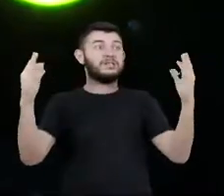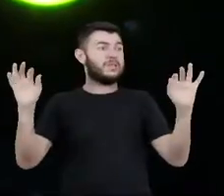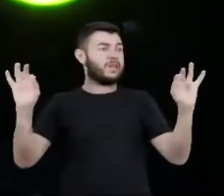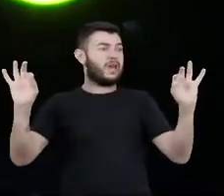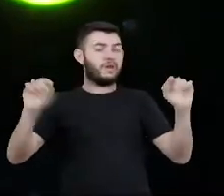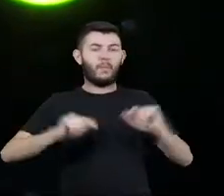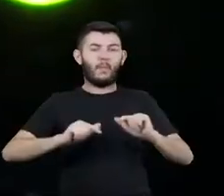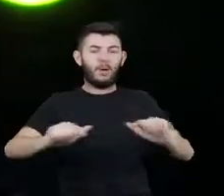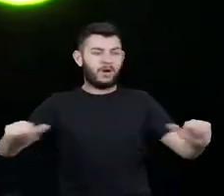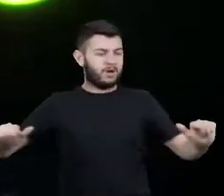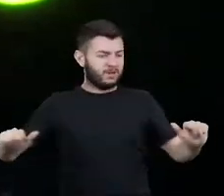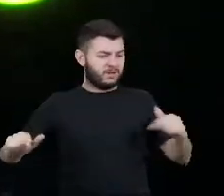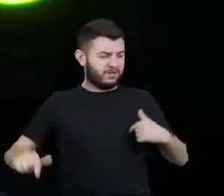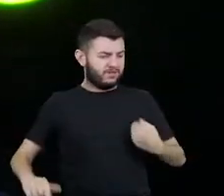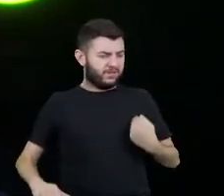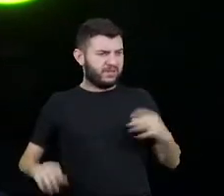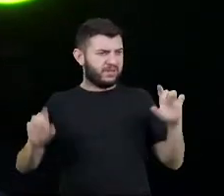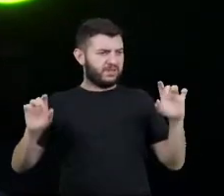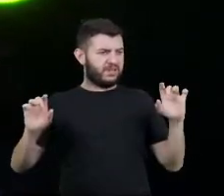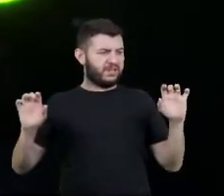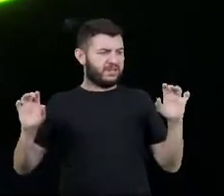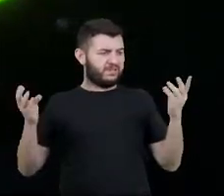indígenas, mas a vida de todo mundo.